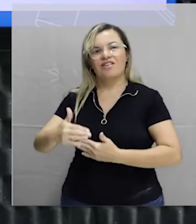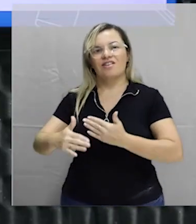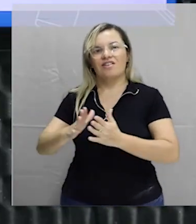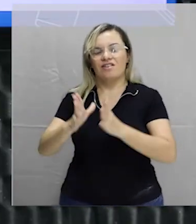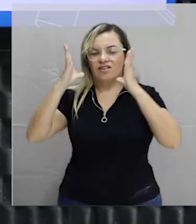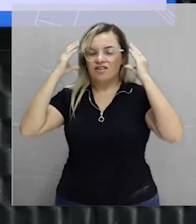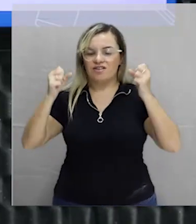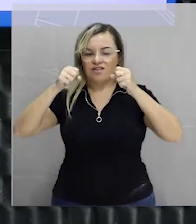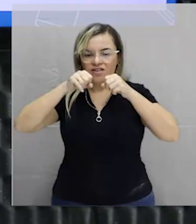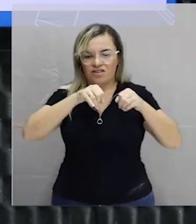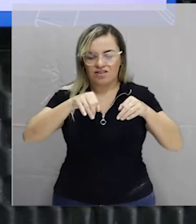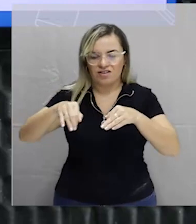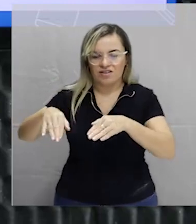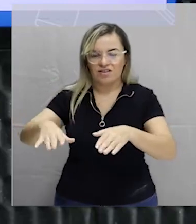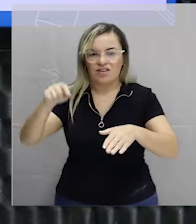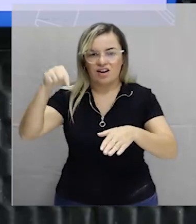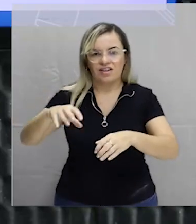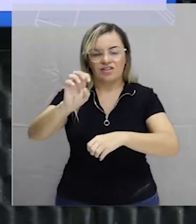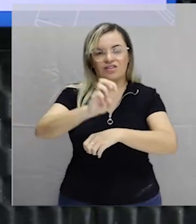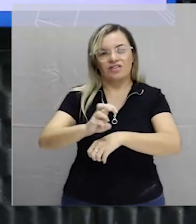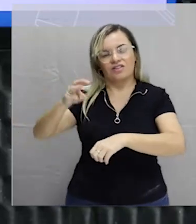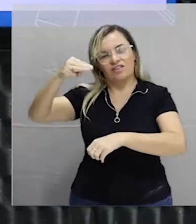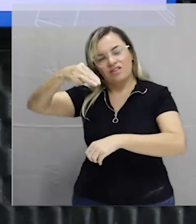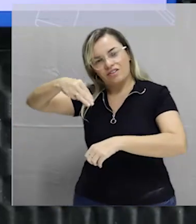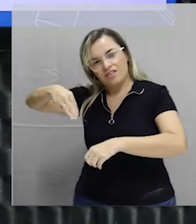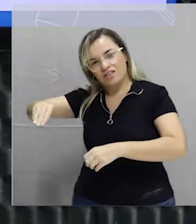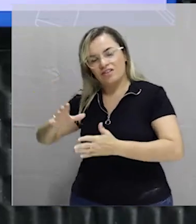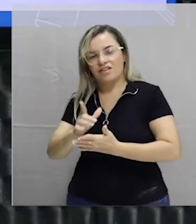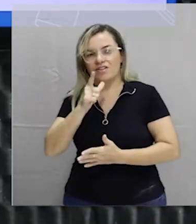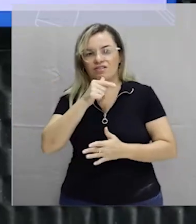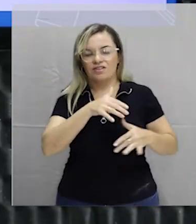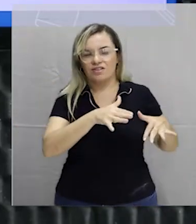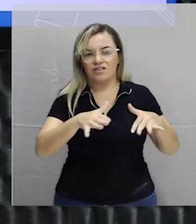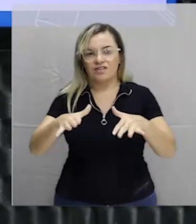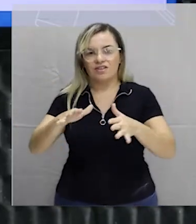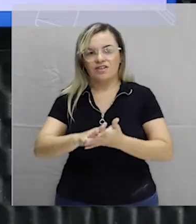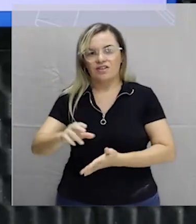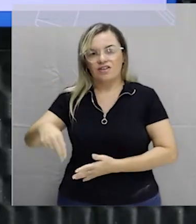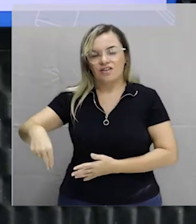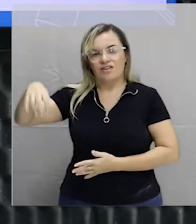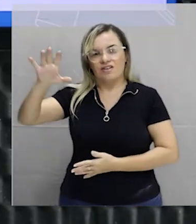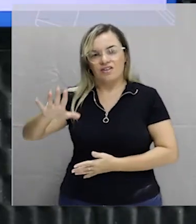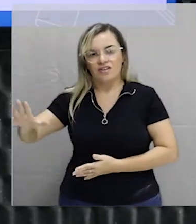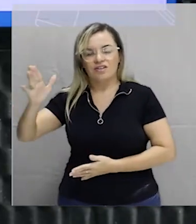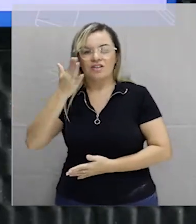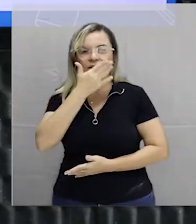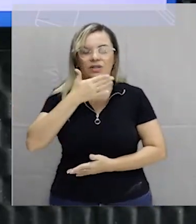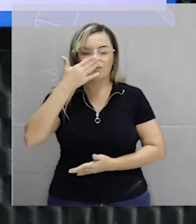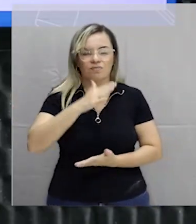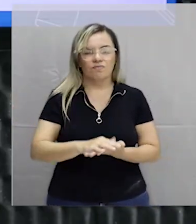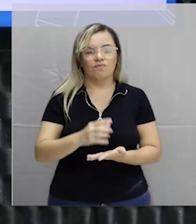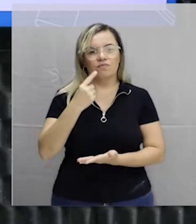dominação deles aqui no litoral nordestino açucareiro. Observe que a